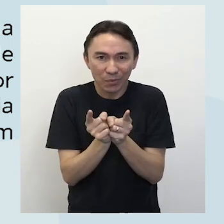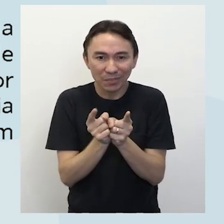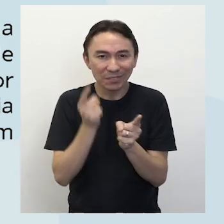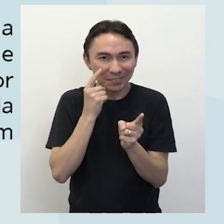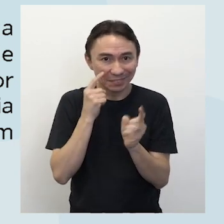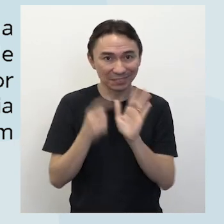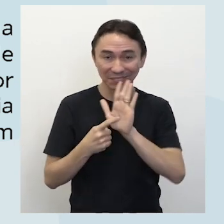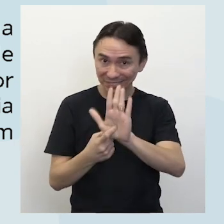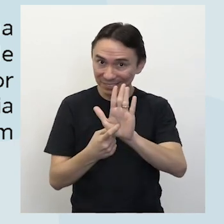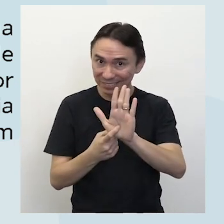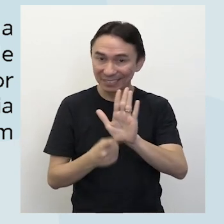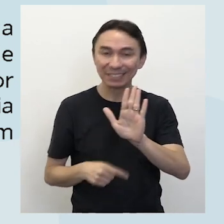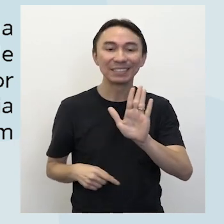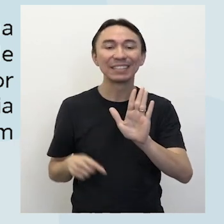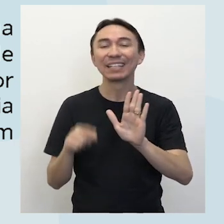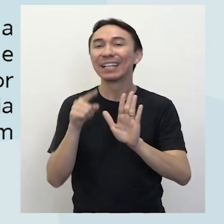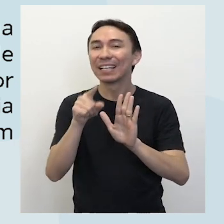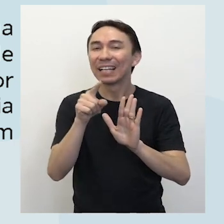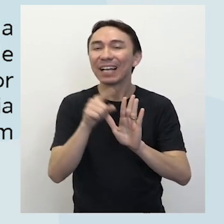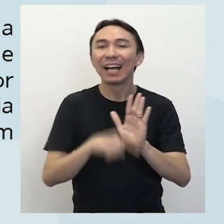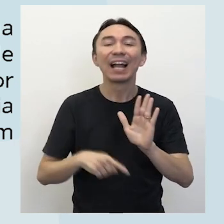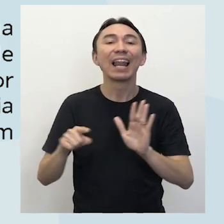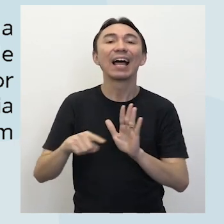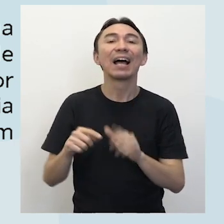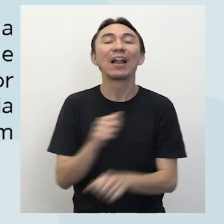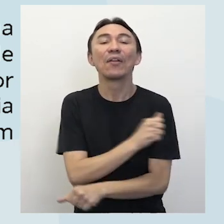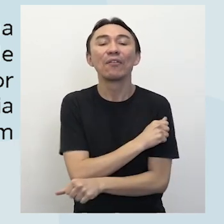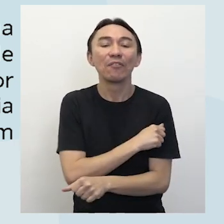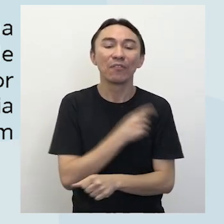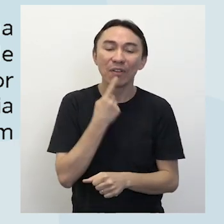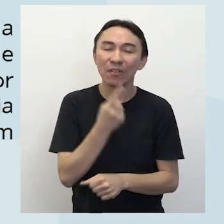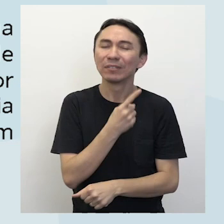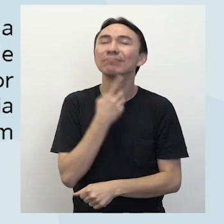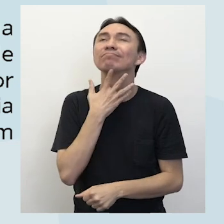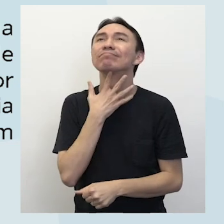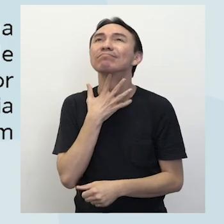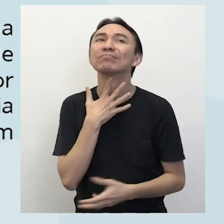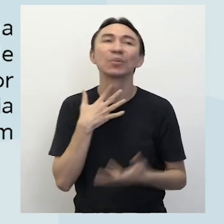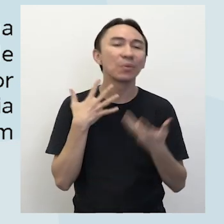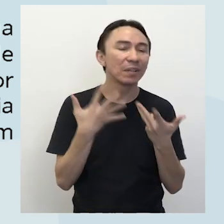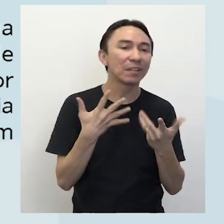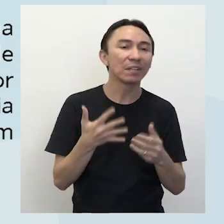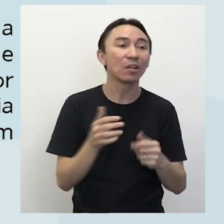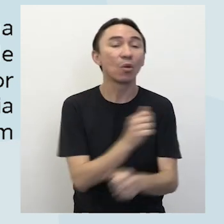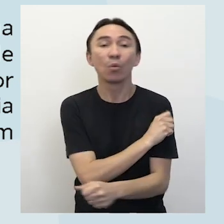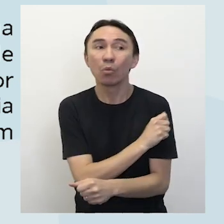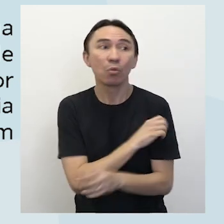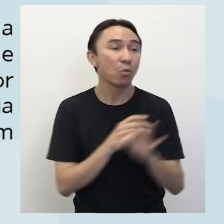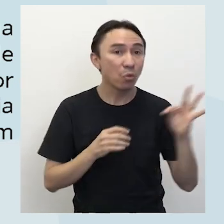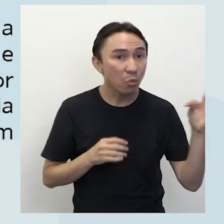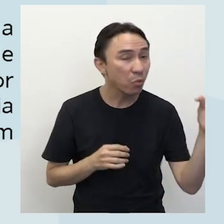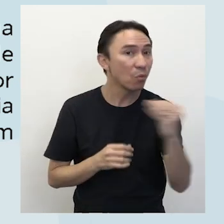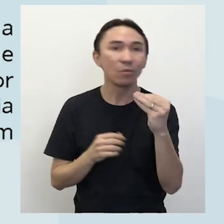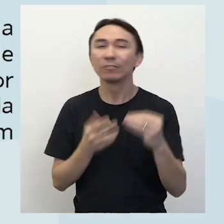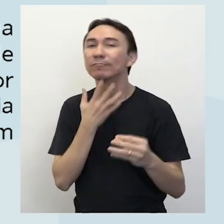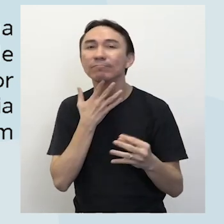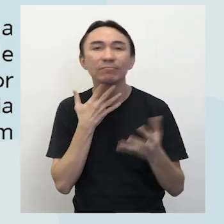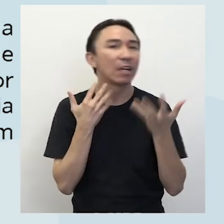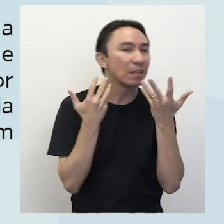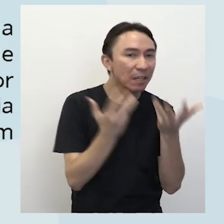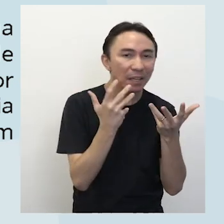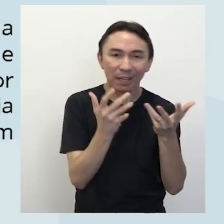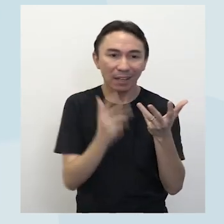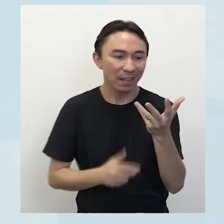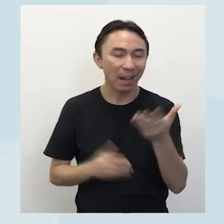li. Certo. Segundo palavras da própria aluna, sua vontade é que todos os alunos fiquem com vontade de ler esse livro. Vamos ver a HQ